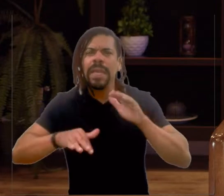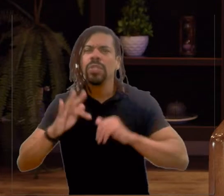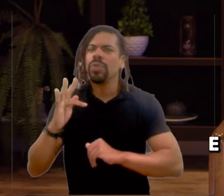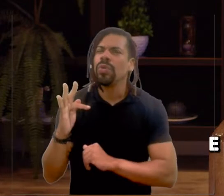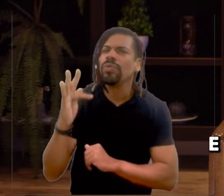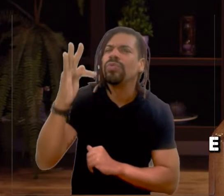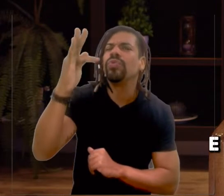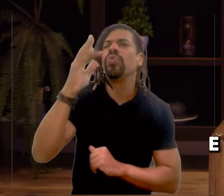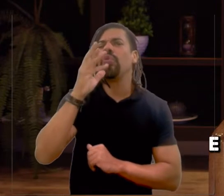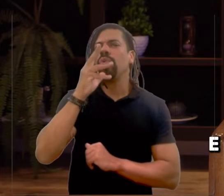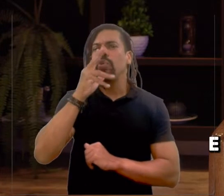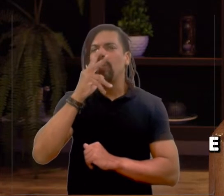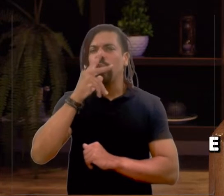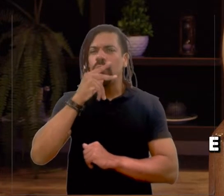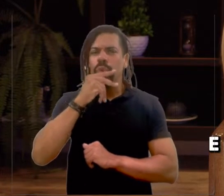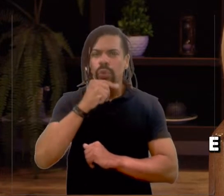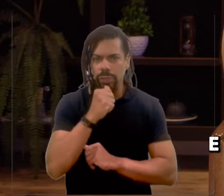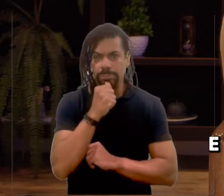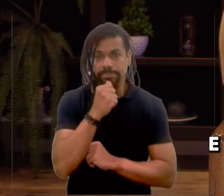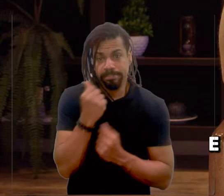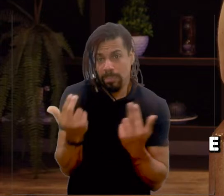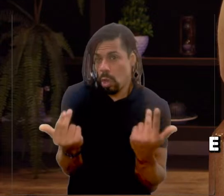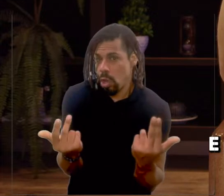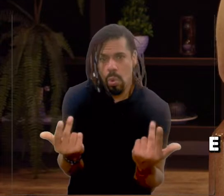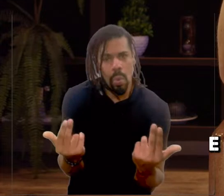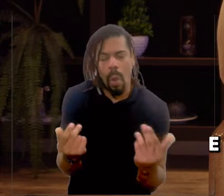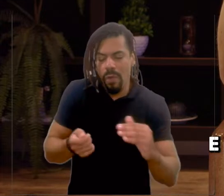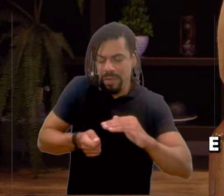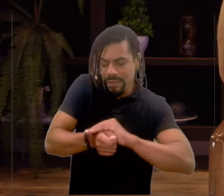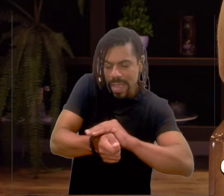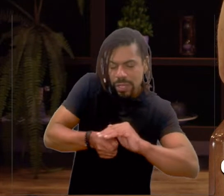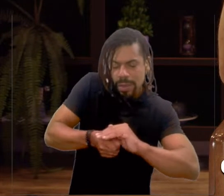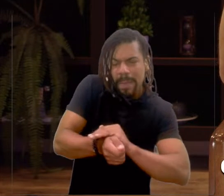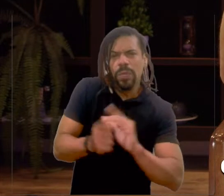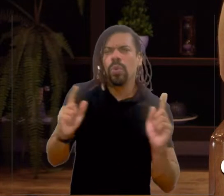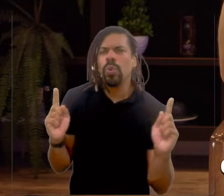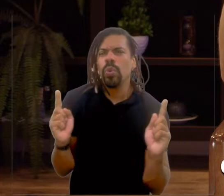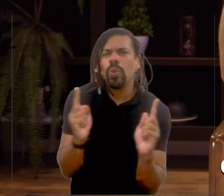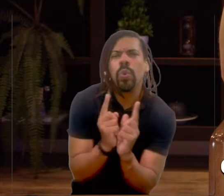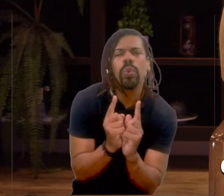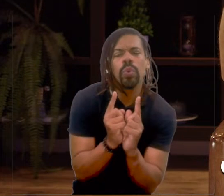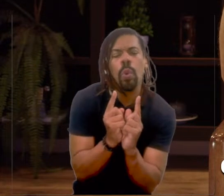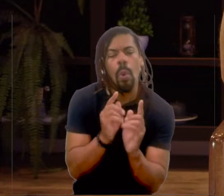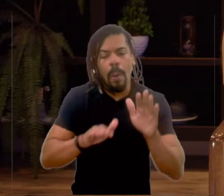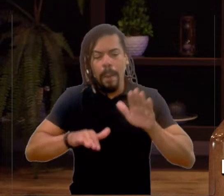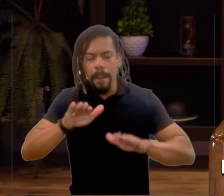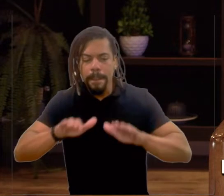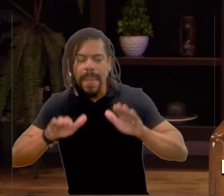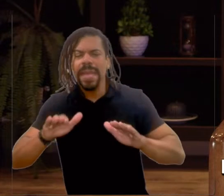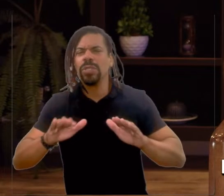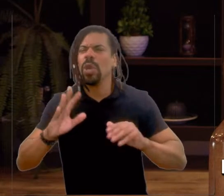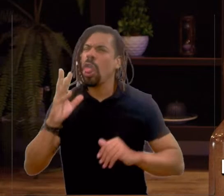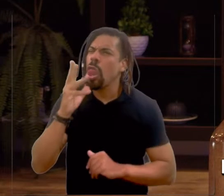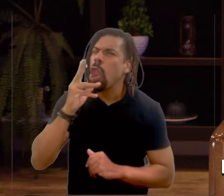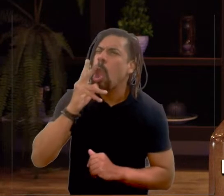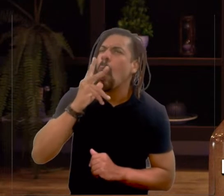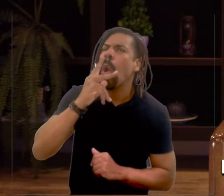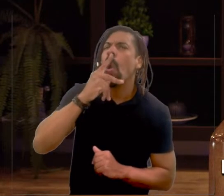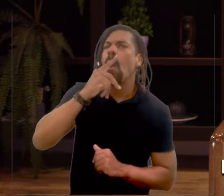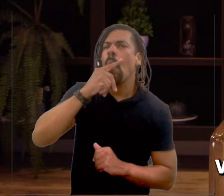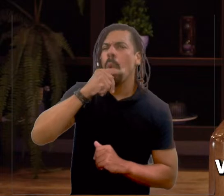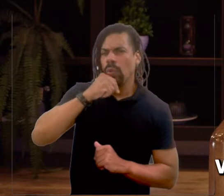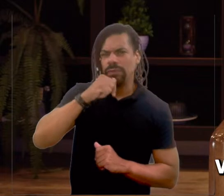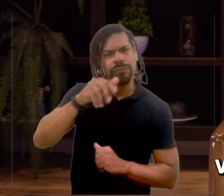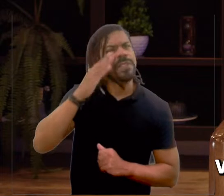E você já sabe que os investimentos também são separados investimentos de curto prazo de Médio prazo e